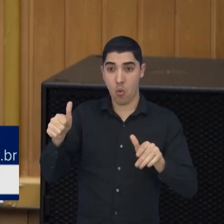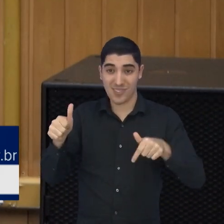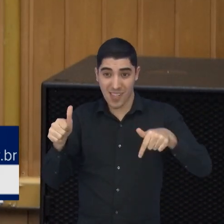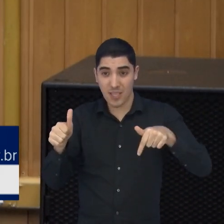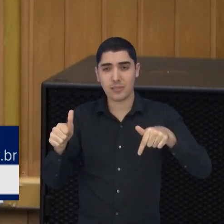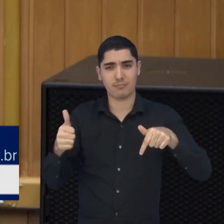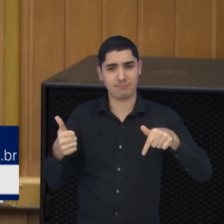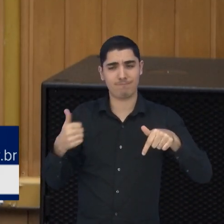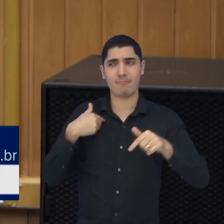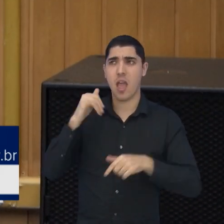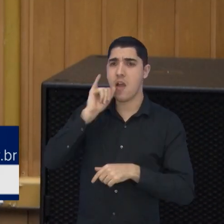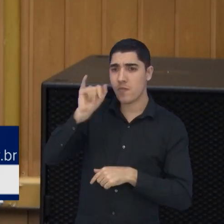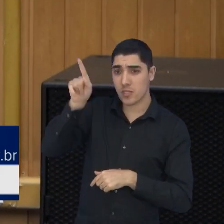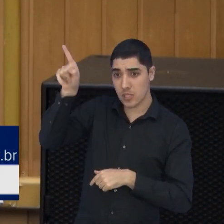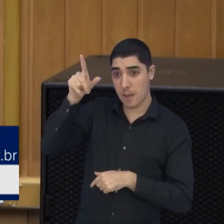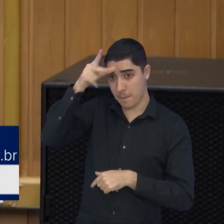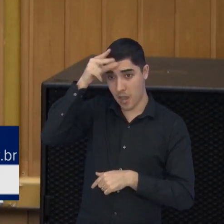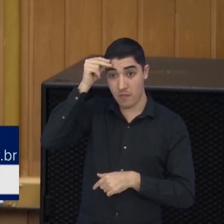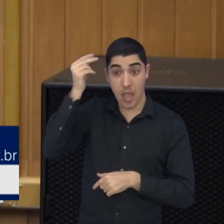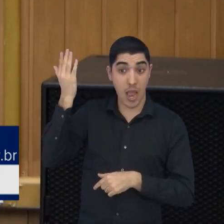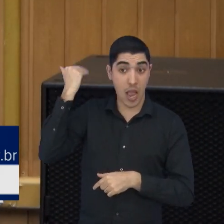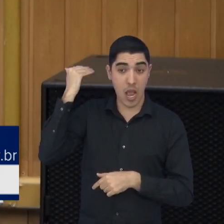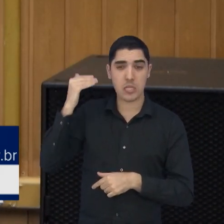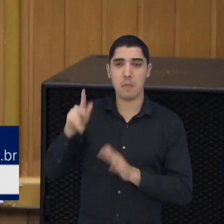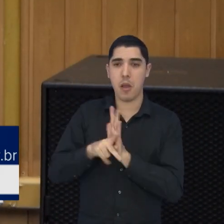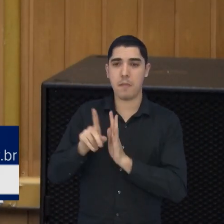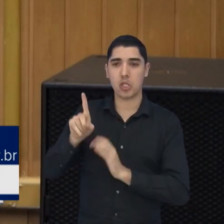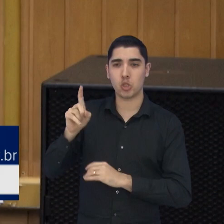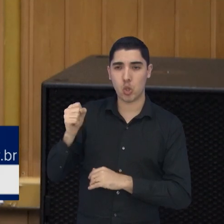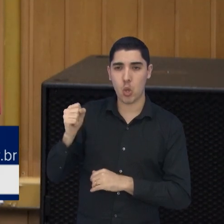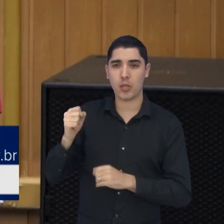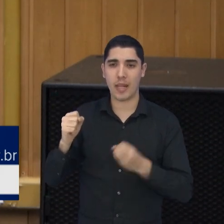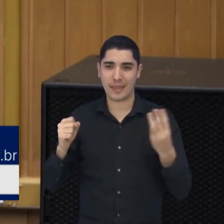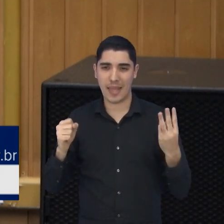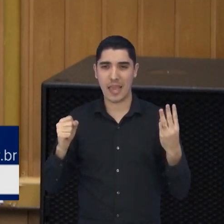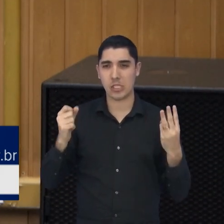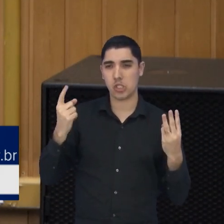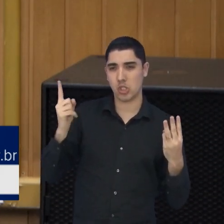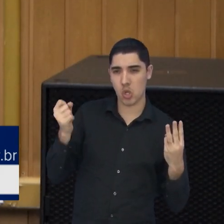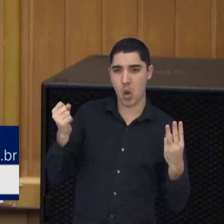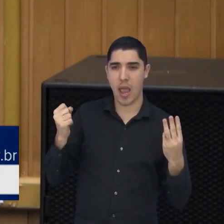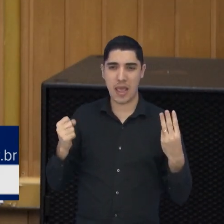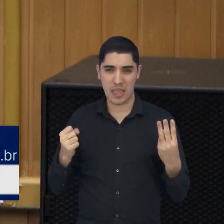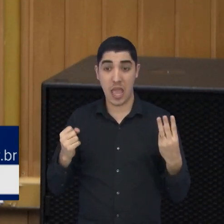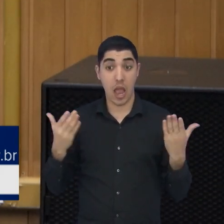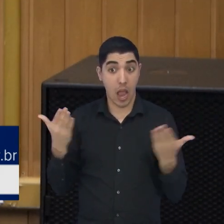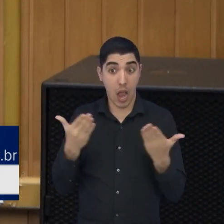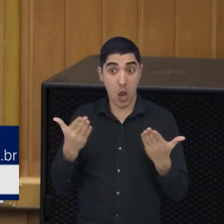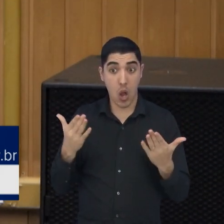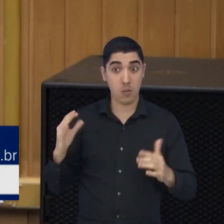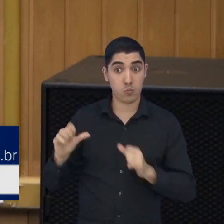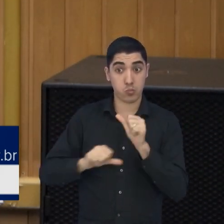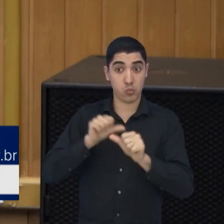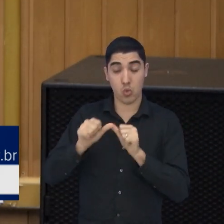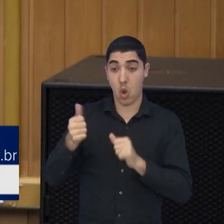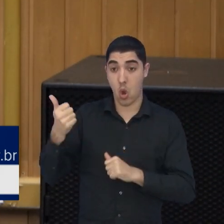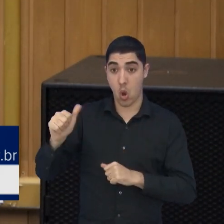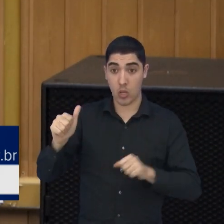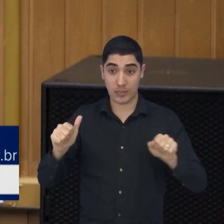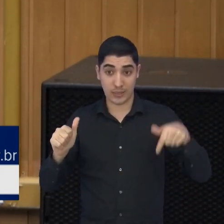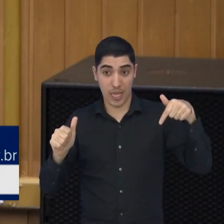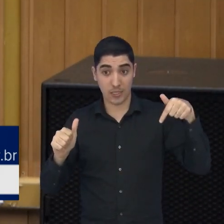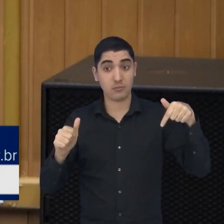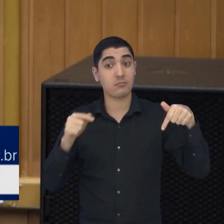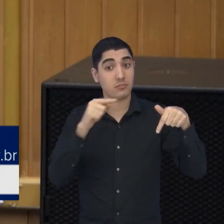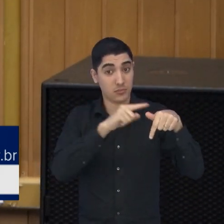senhor prefeito, que ele, para quem tinha 18, 18-3, tudo era 18-3, hoje está dando 11-7, e 7 é um número que